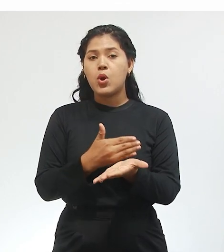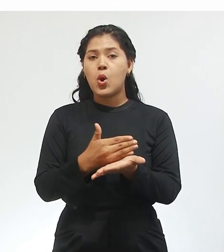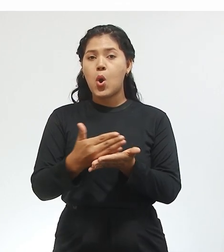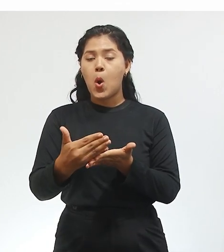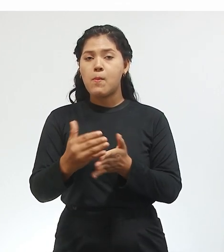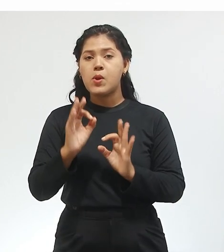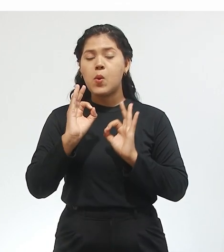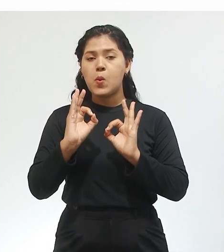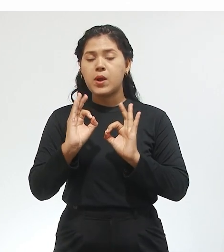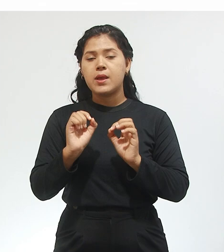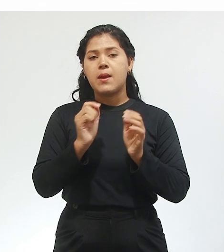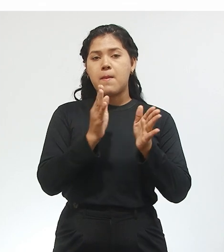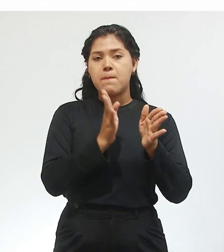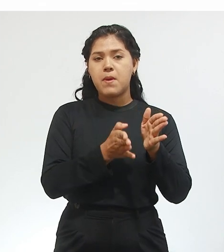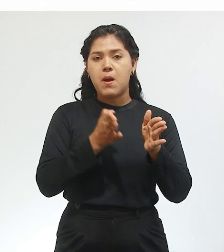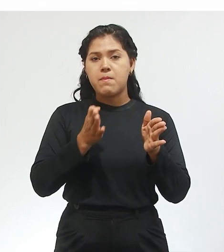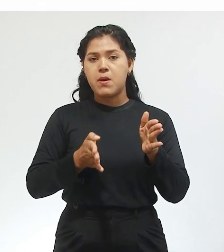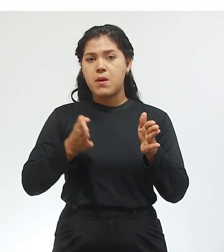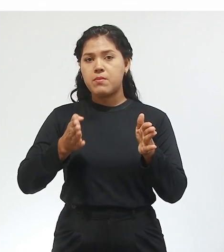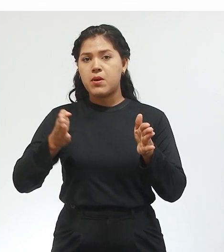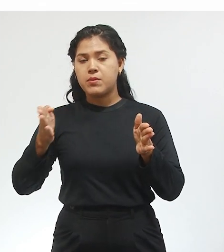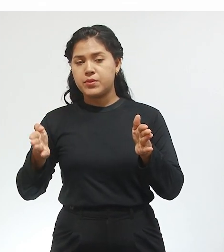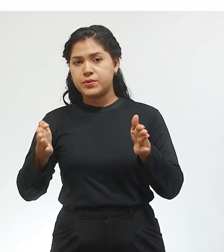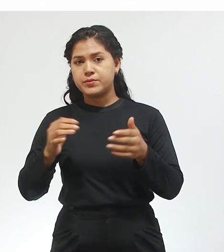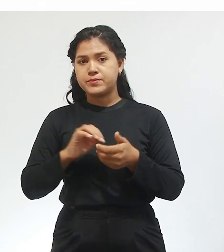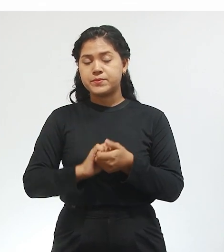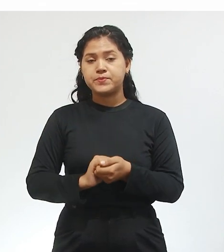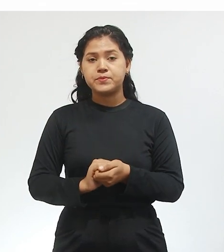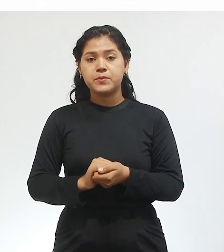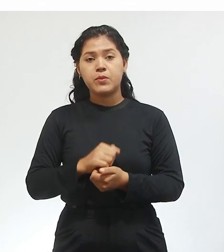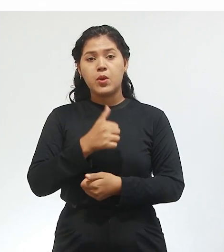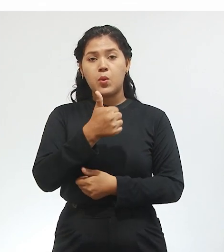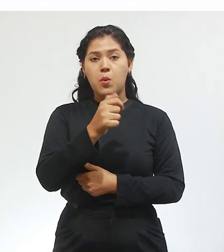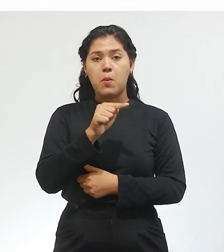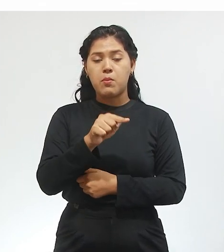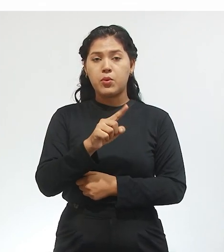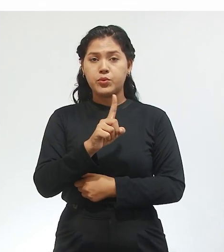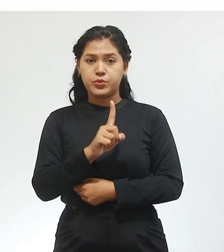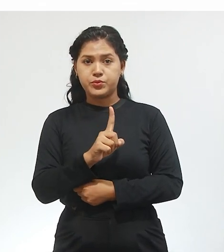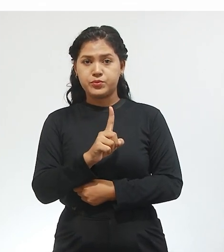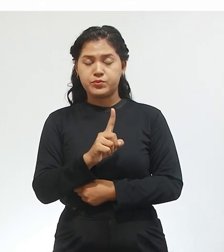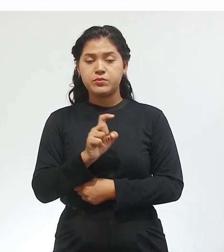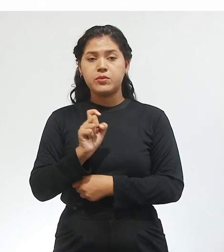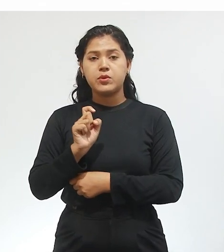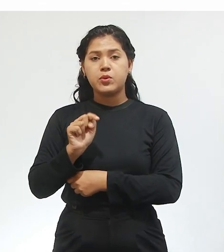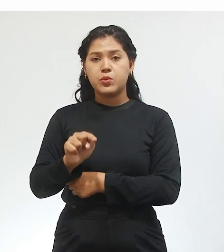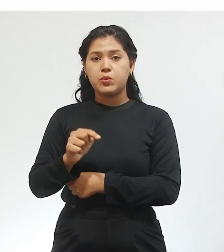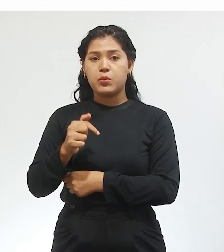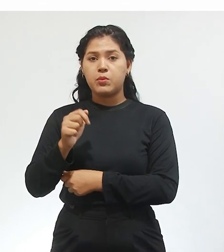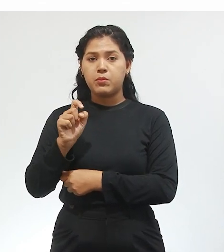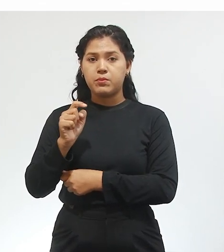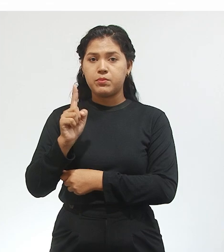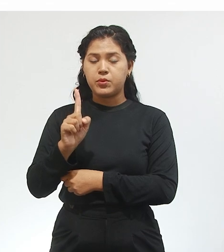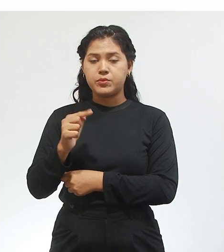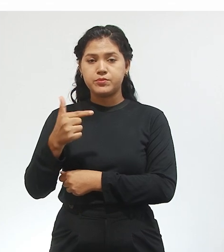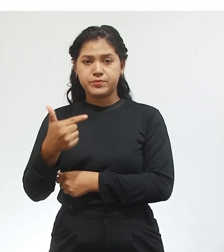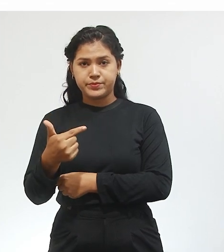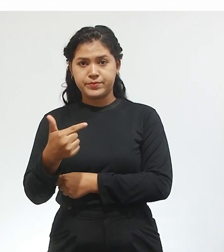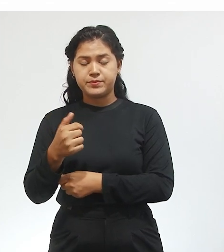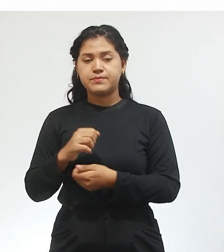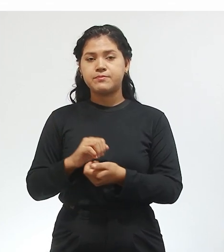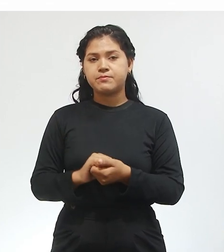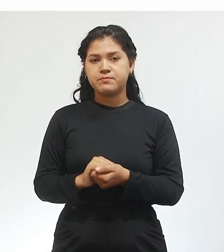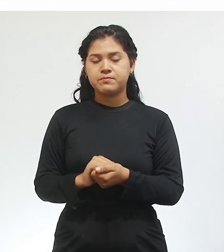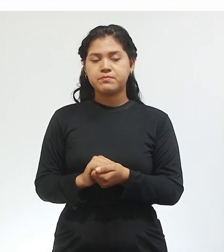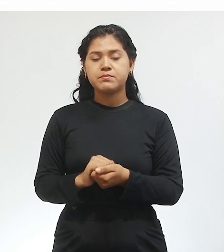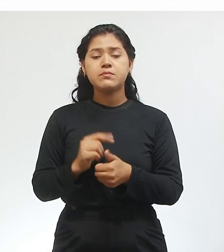vai dividir em 1.1 e 1.2, tá? Então, essa seria a 1.1. Vamos começar aqui com o